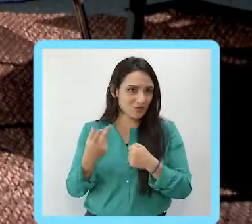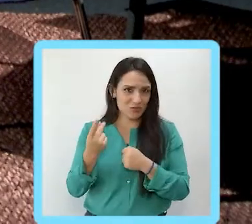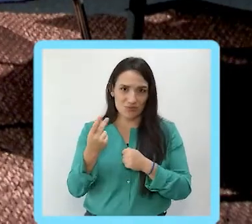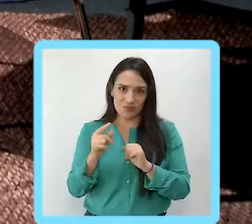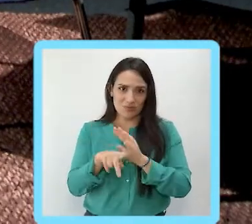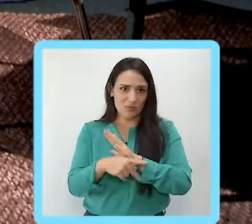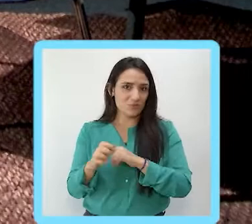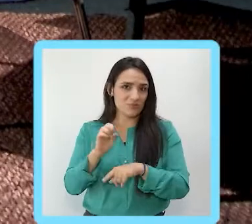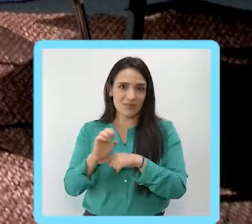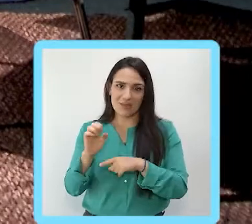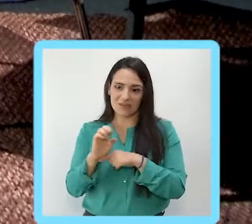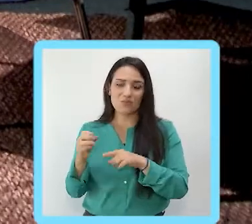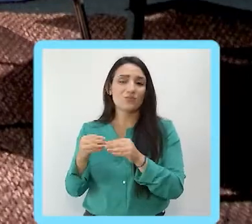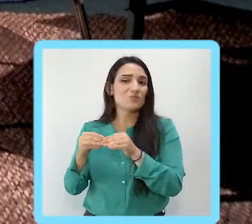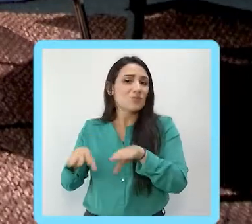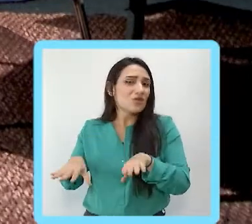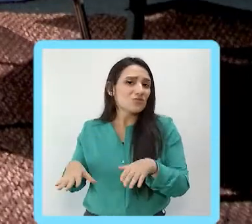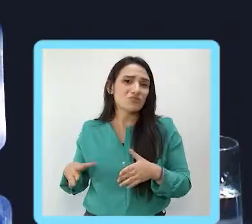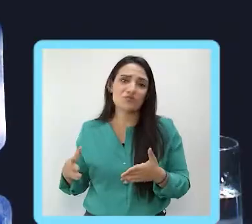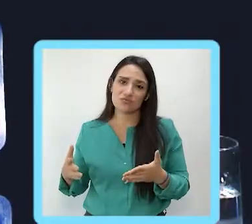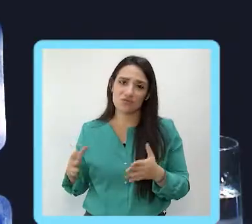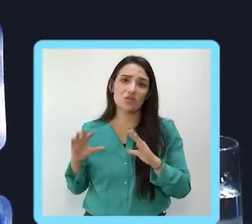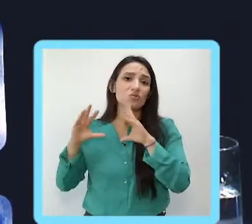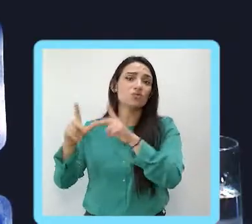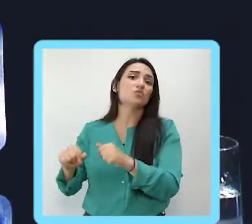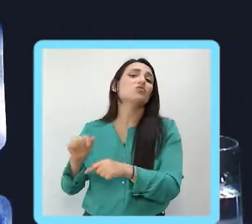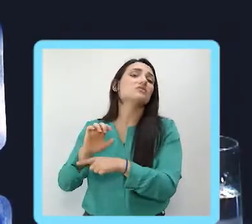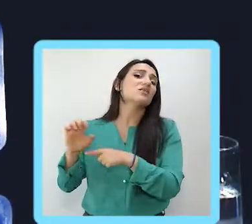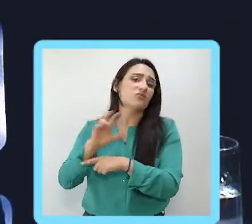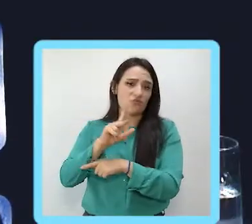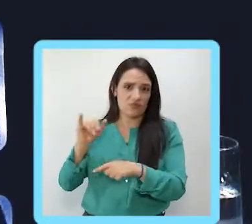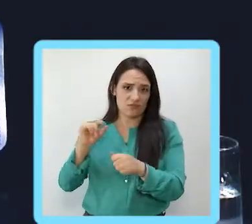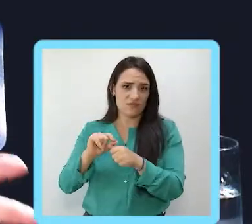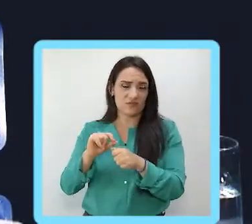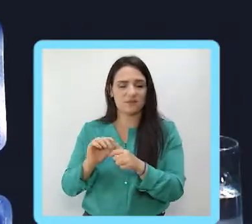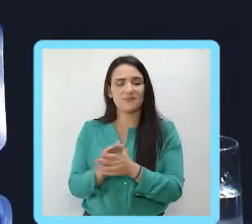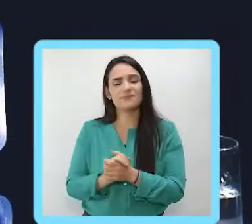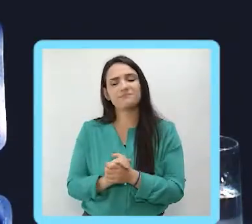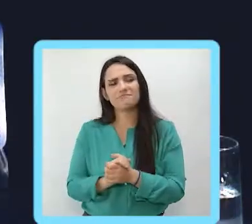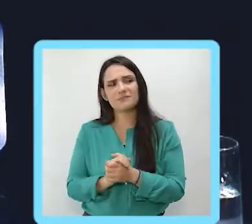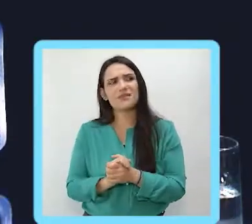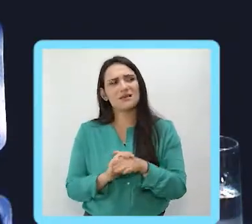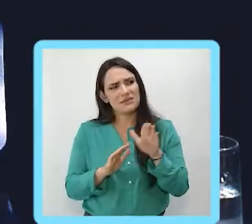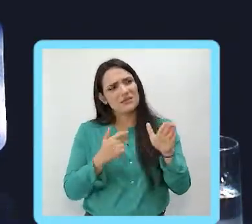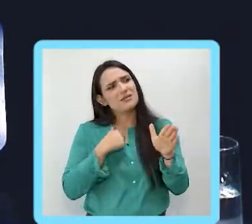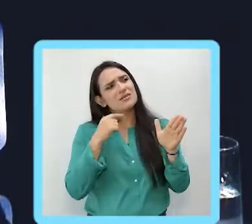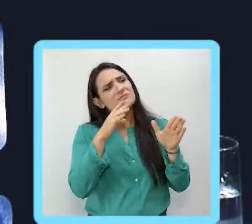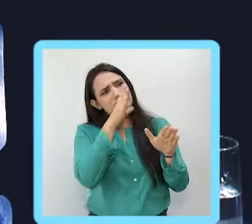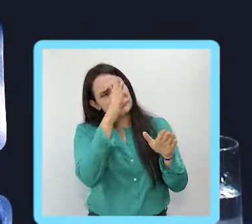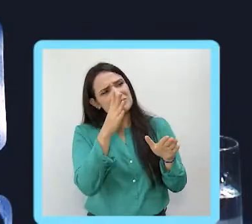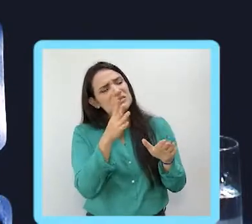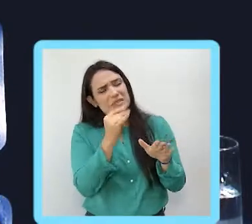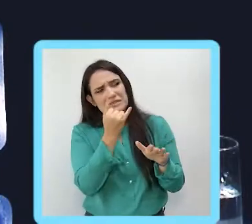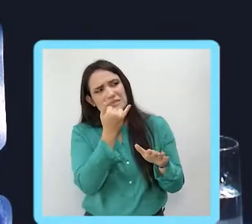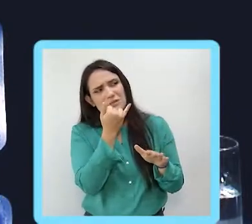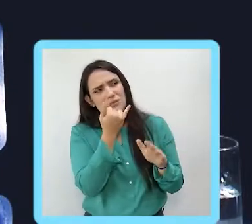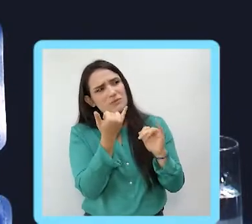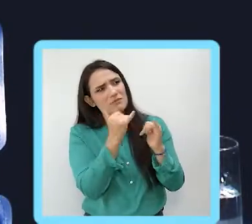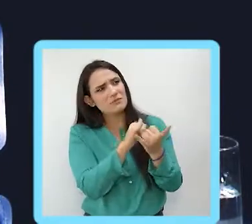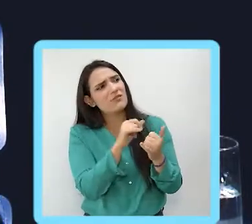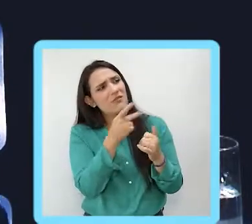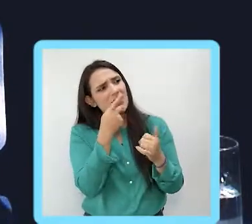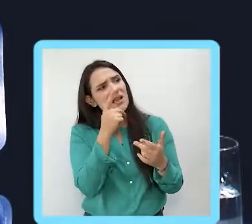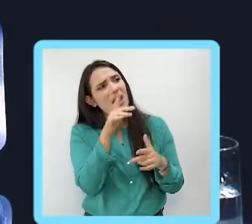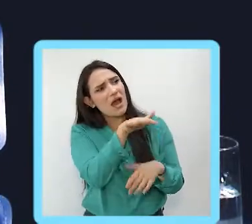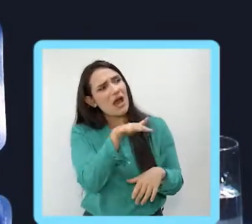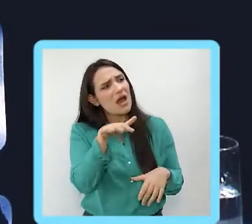tudo o que o Estado tem por fazer. Mas, doutora Fabiana, vamos até aproveitar um gancho, é bom que a gente vai conversando aqui, vamos nessa área da saúde.